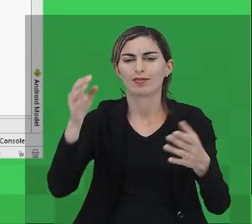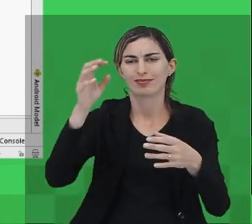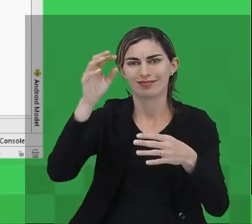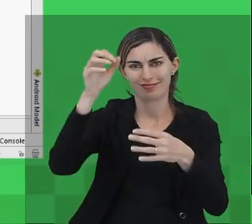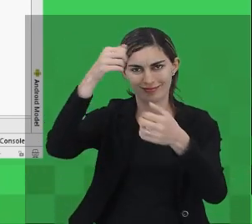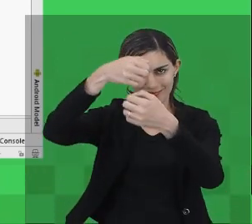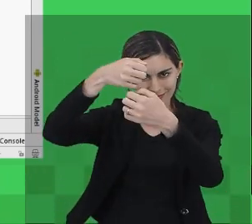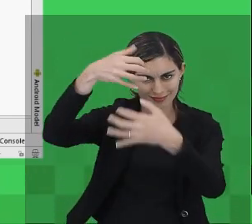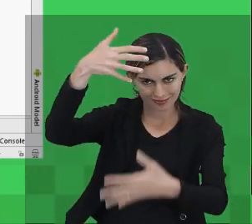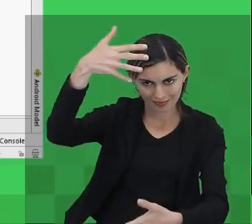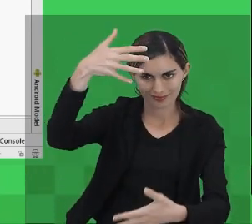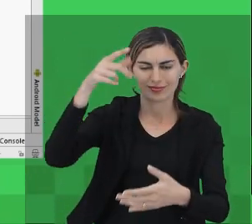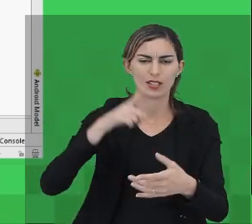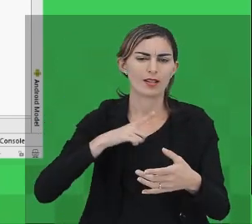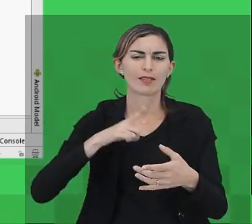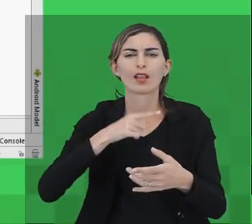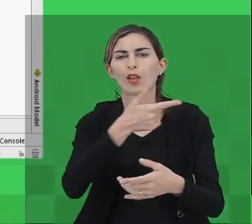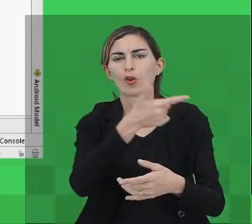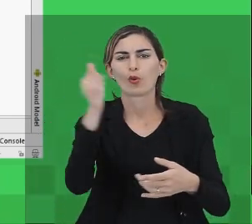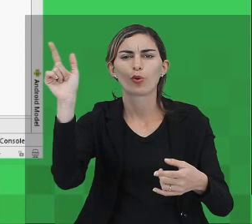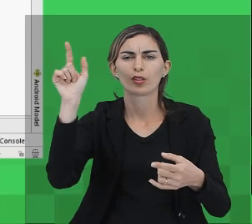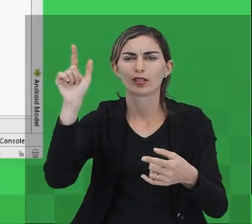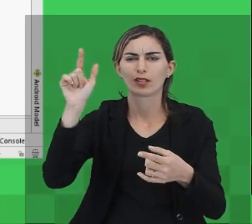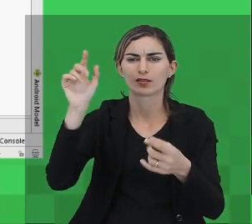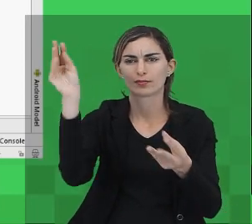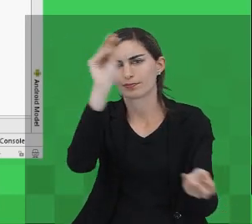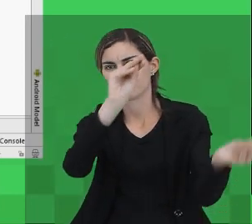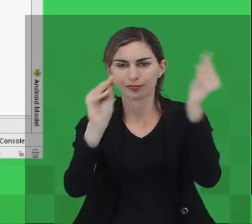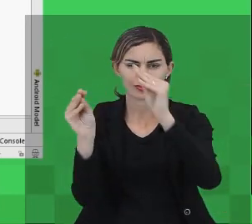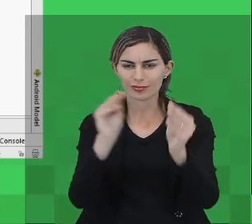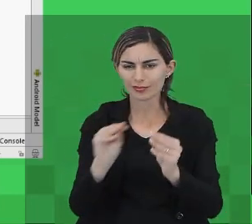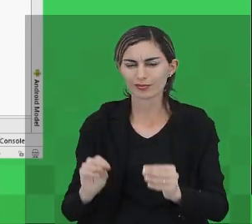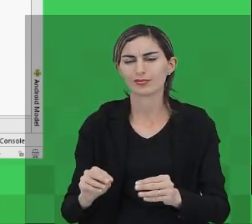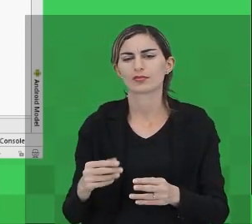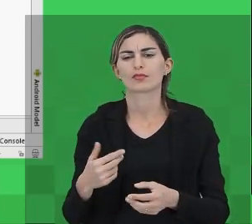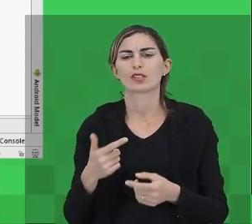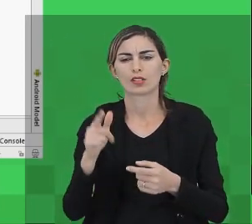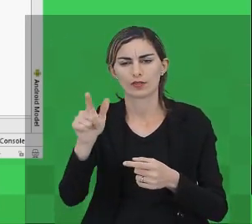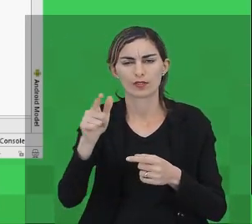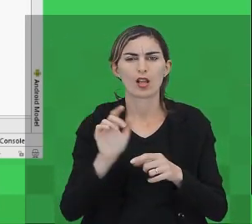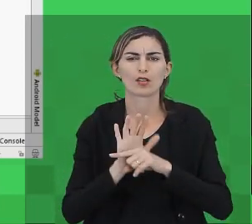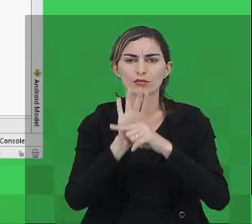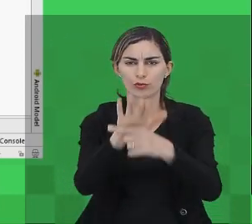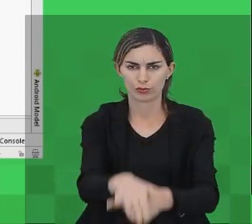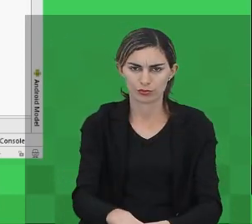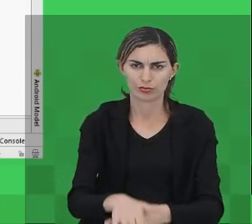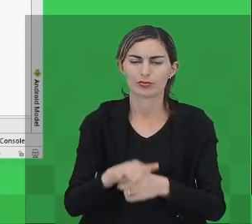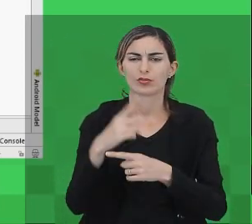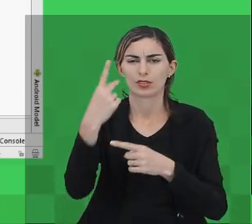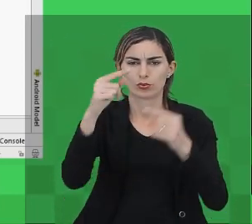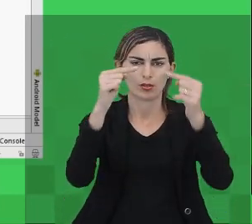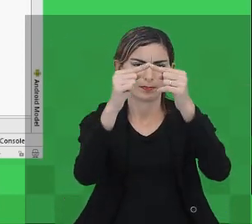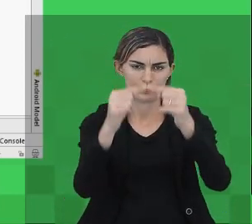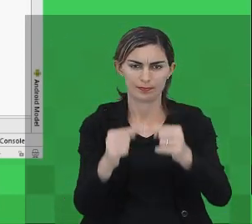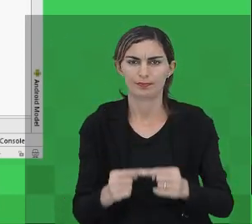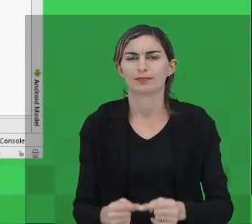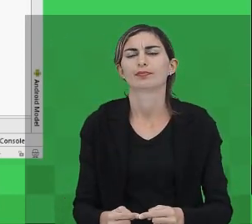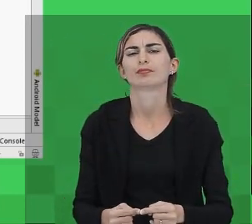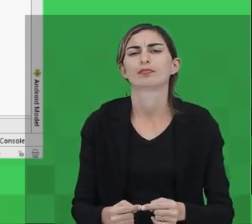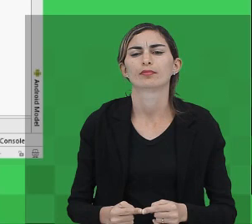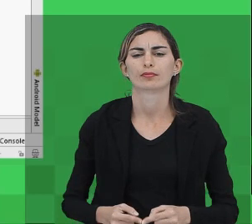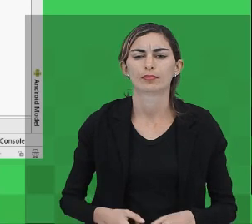que inicia, ele tem outras configurações que vão dar suporte à